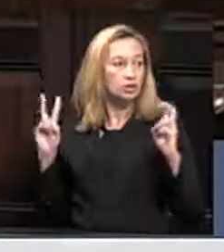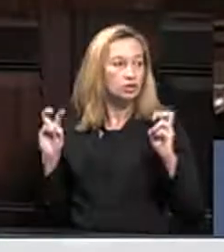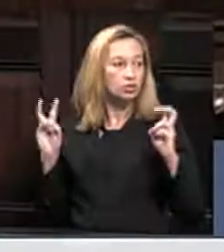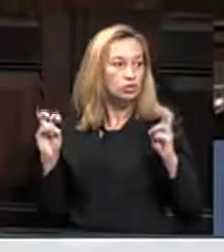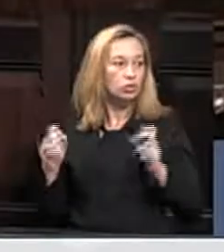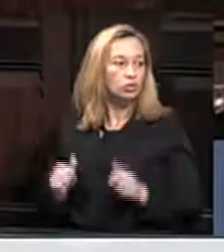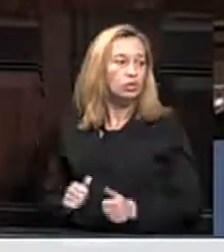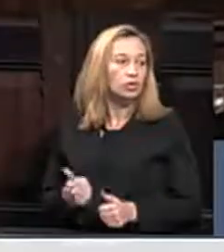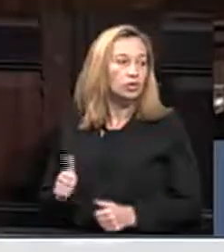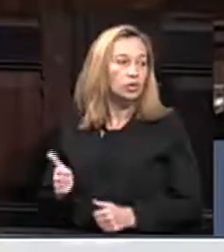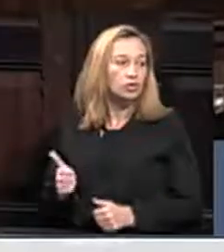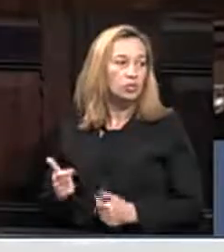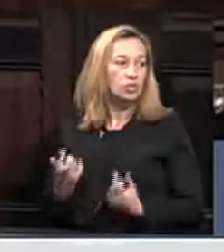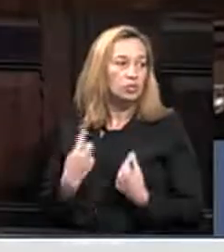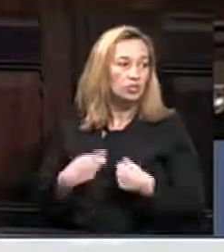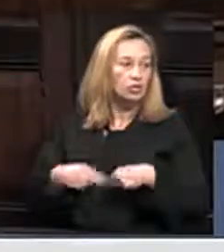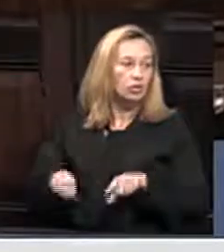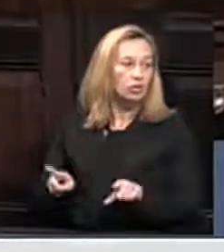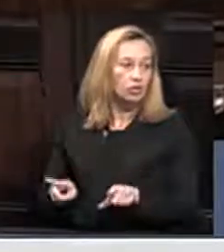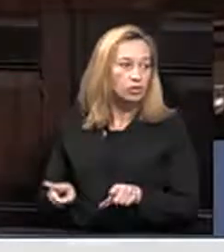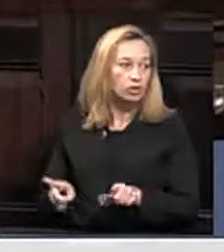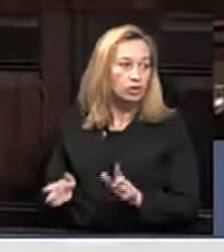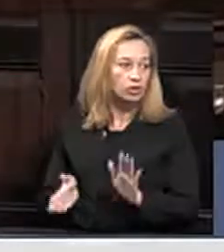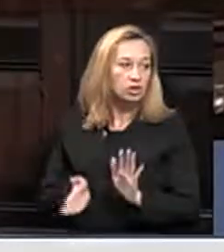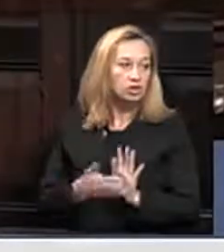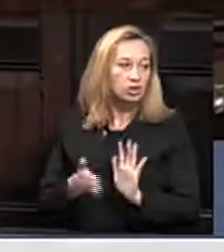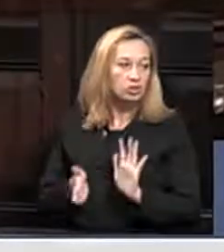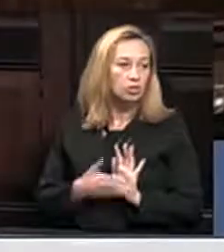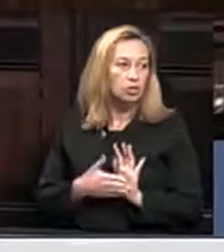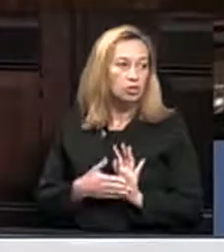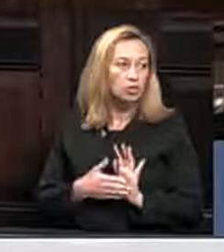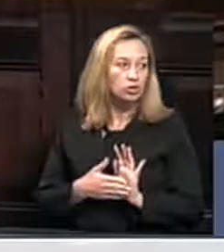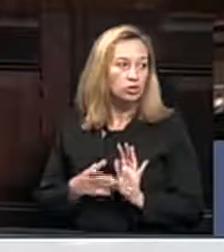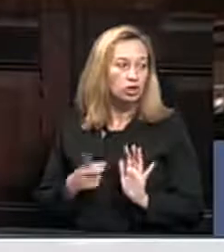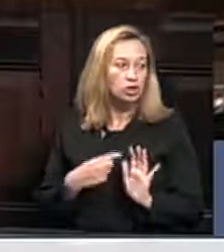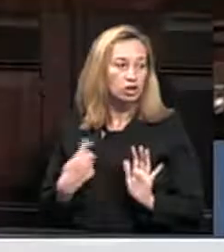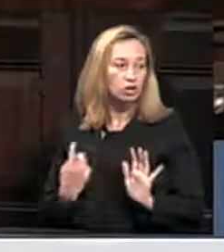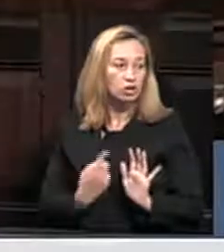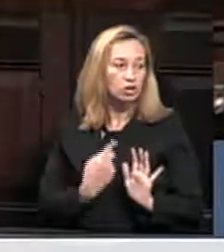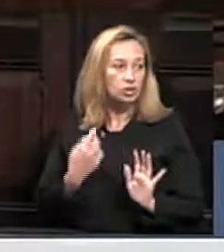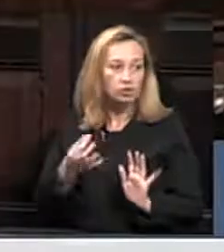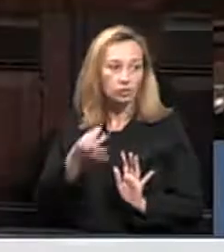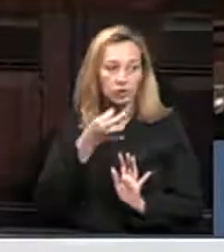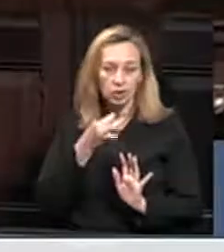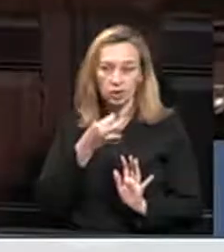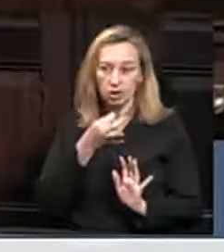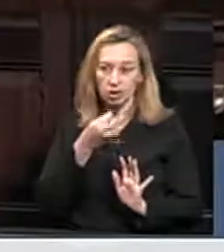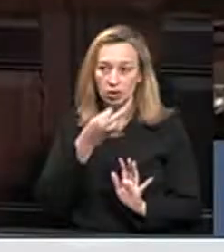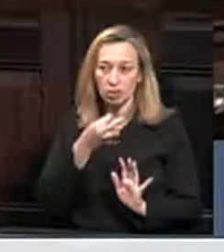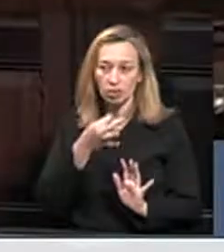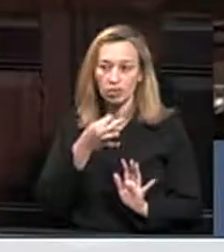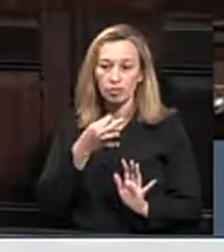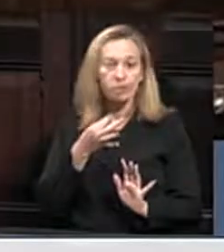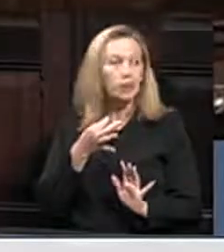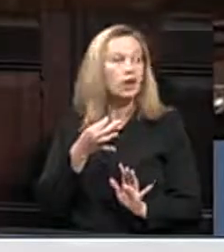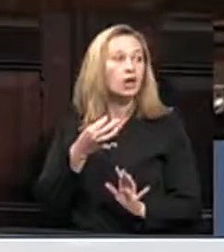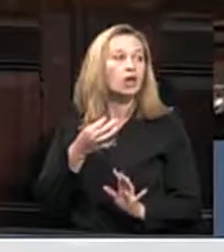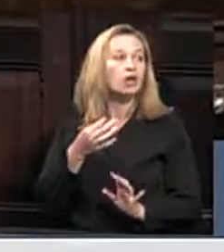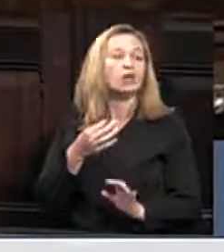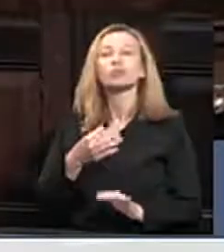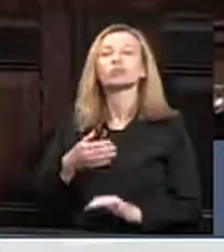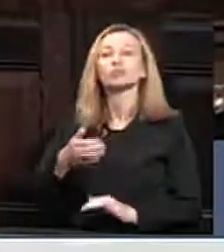participou, contrário às nossas posições, do governo Temer,